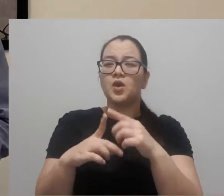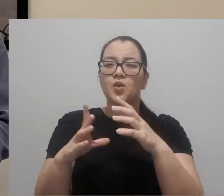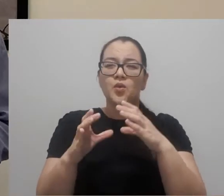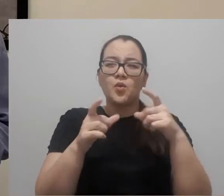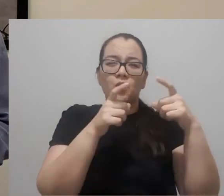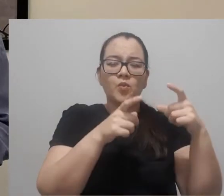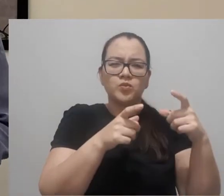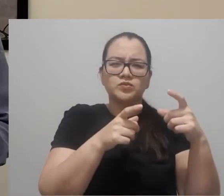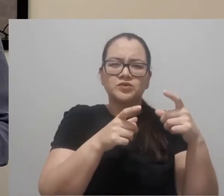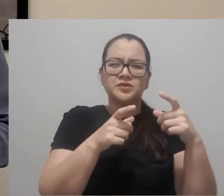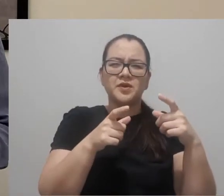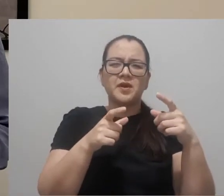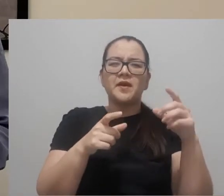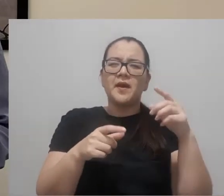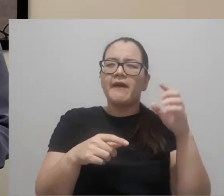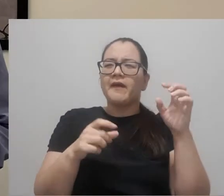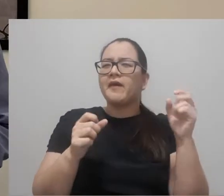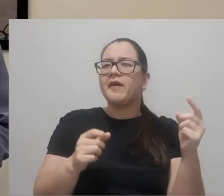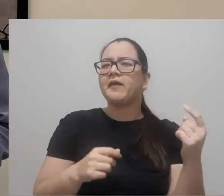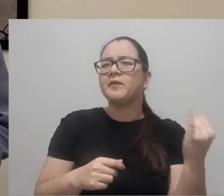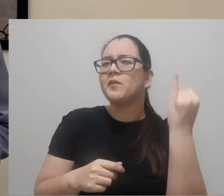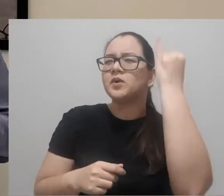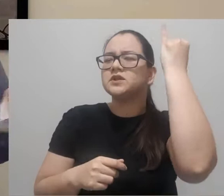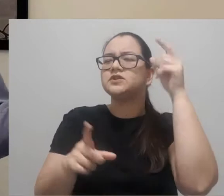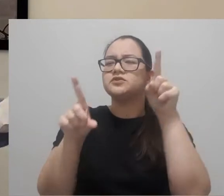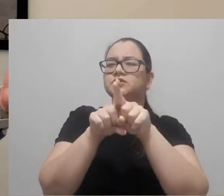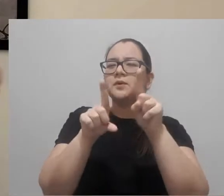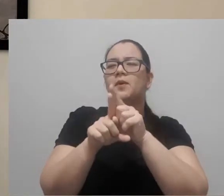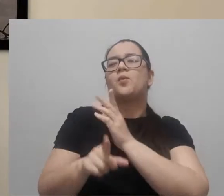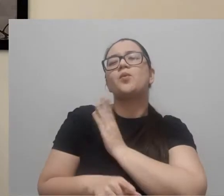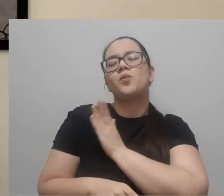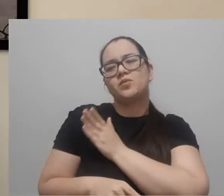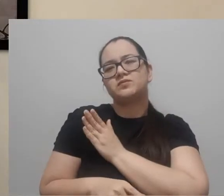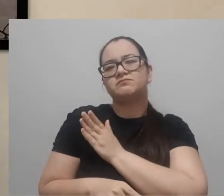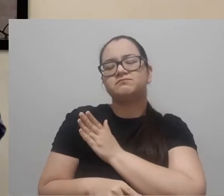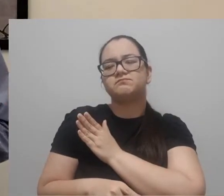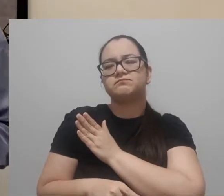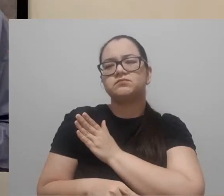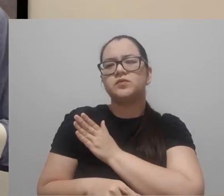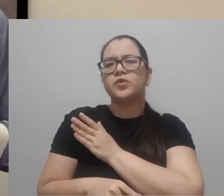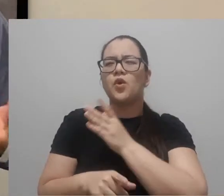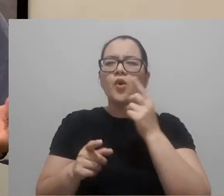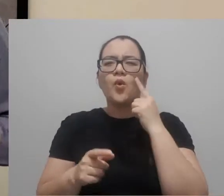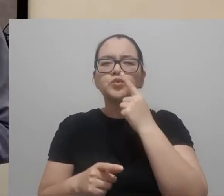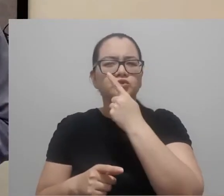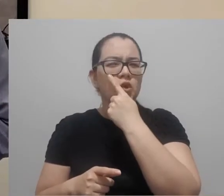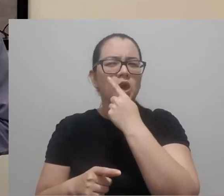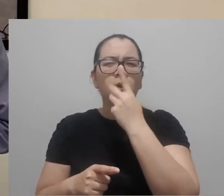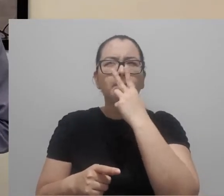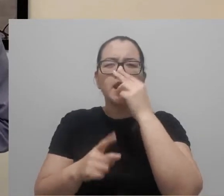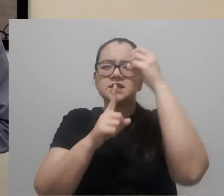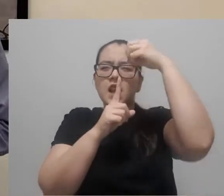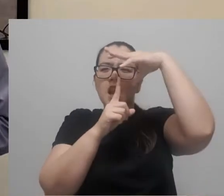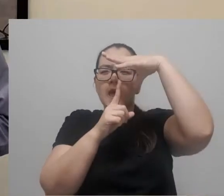tesouro, ali estará também o teu coração. São os olhos a lâmpada do corpo. Se os teus olhos forem